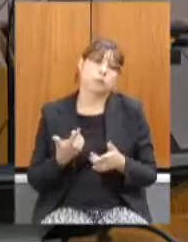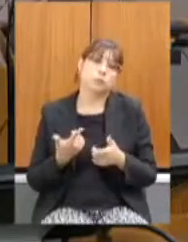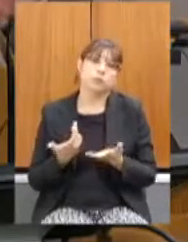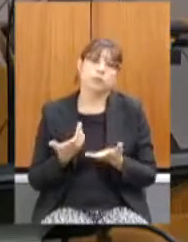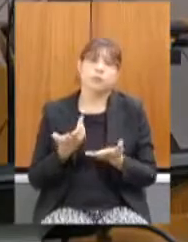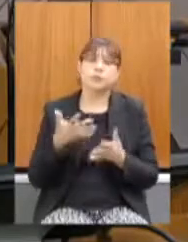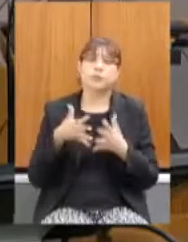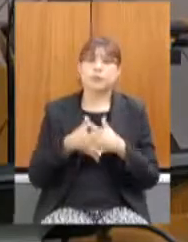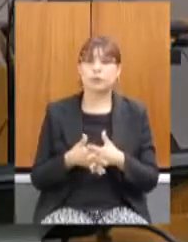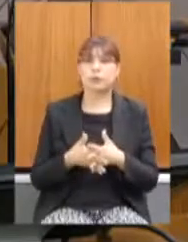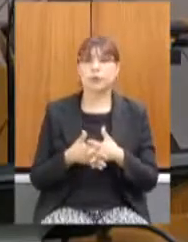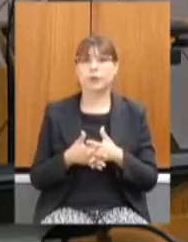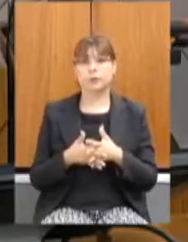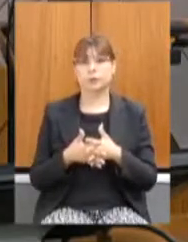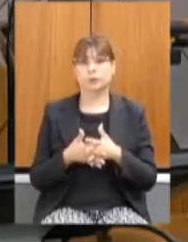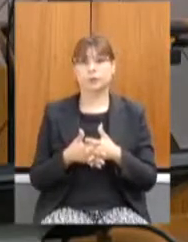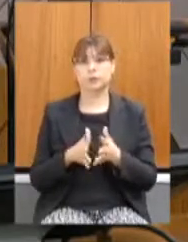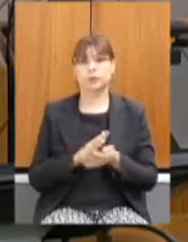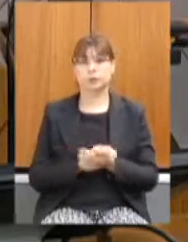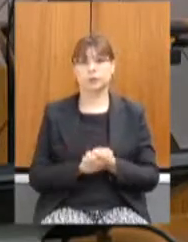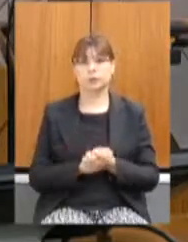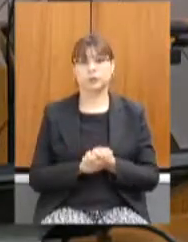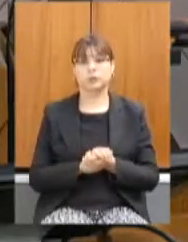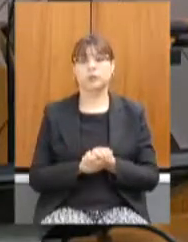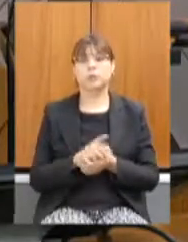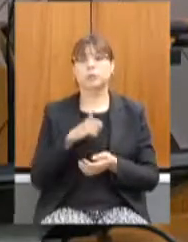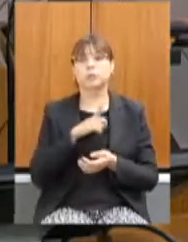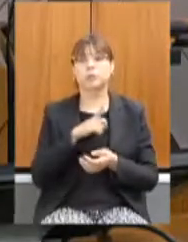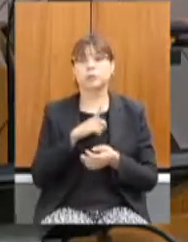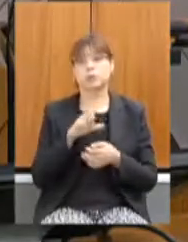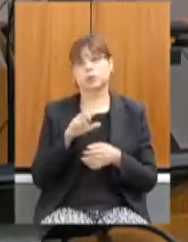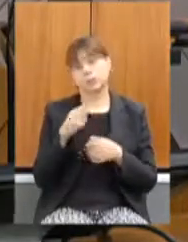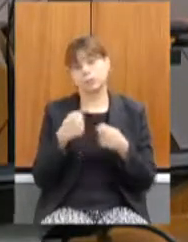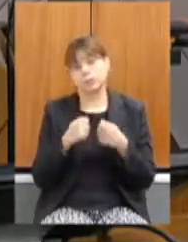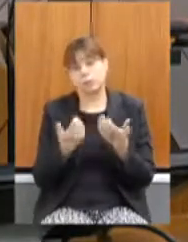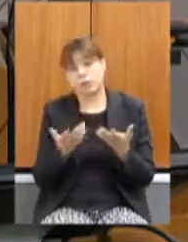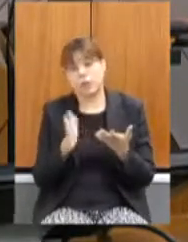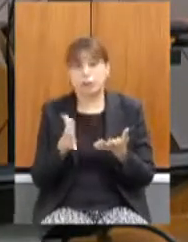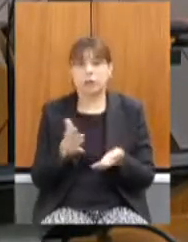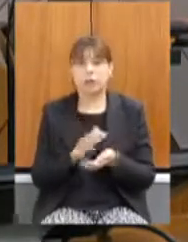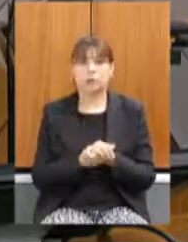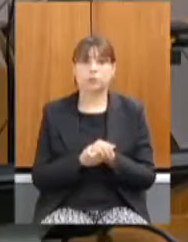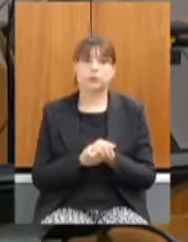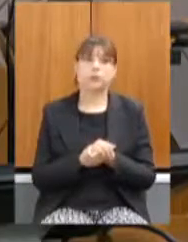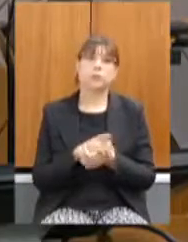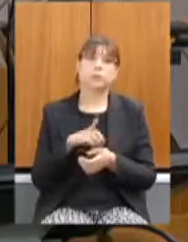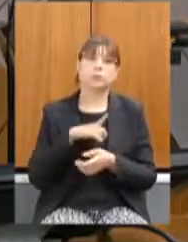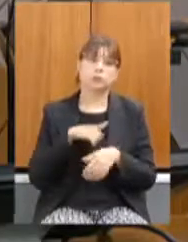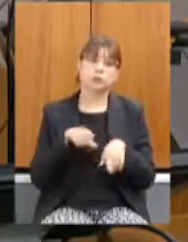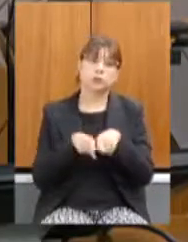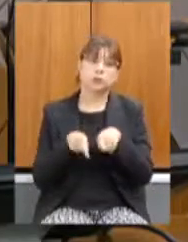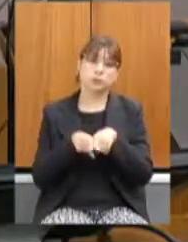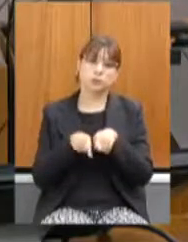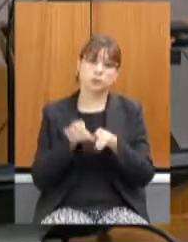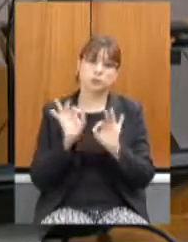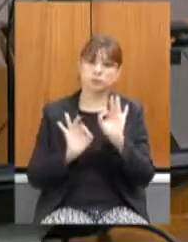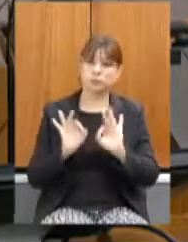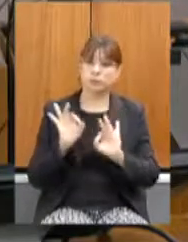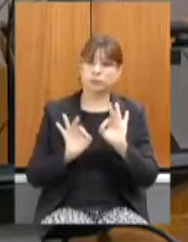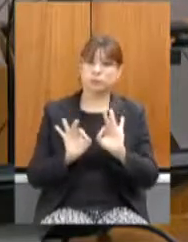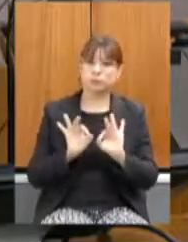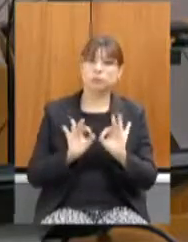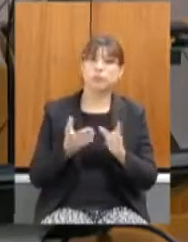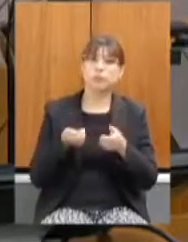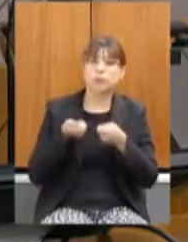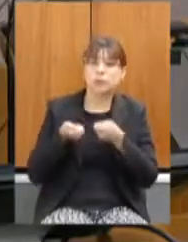sentido de dar suporte caso a houvesse a necessidade tivemos então a elaboração de planos de contingência